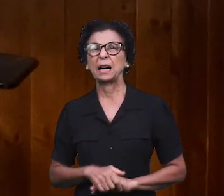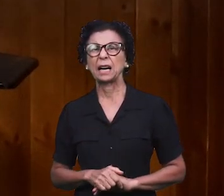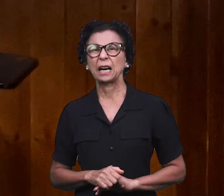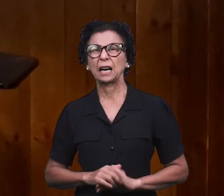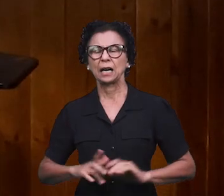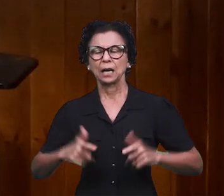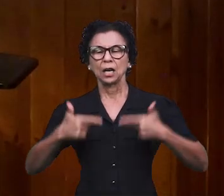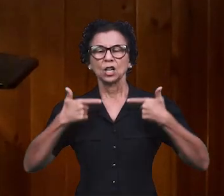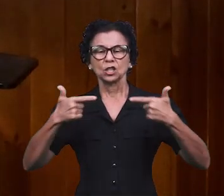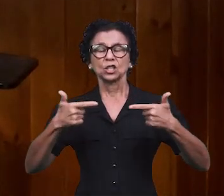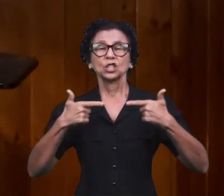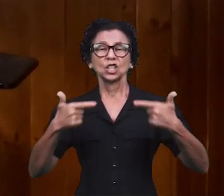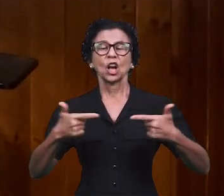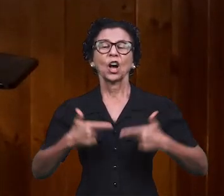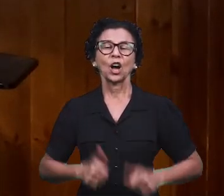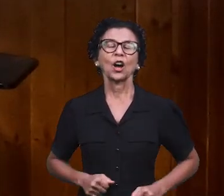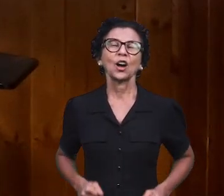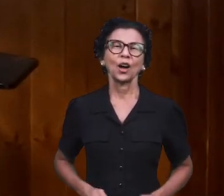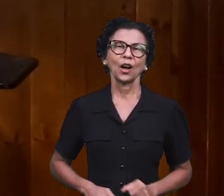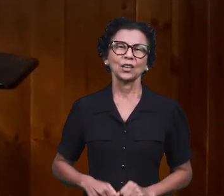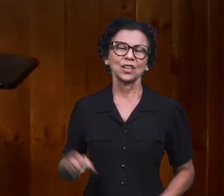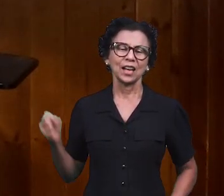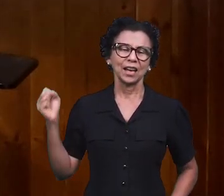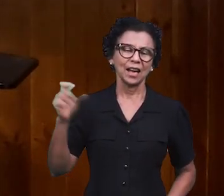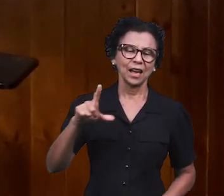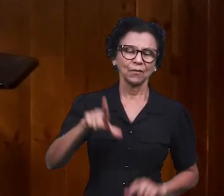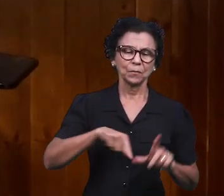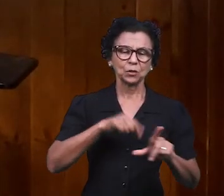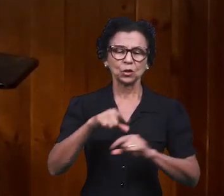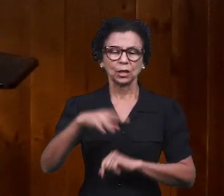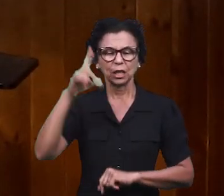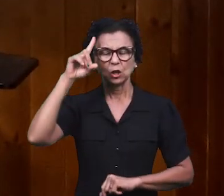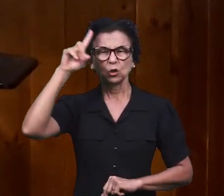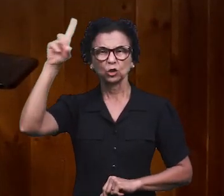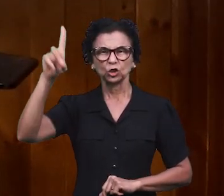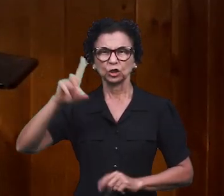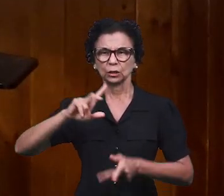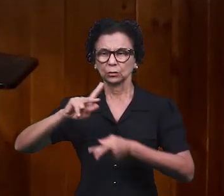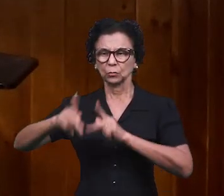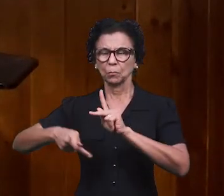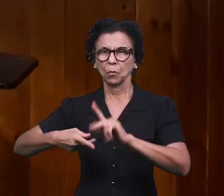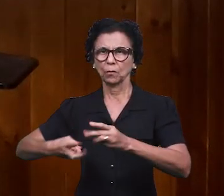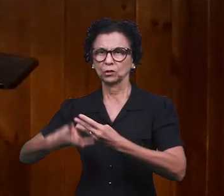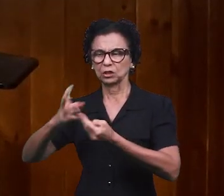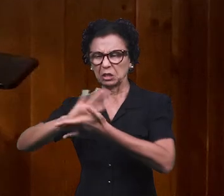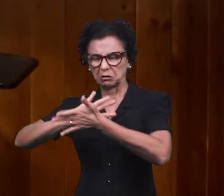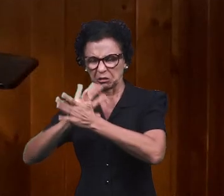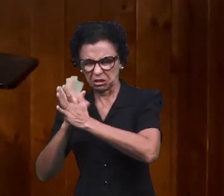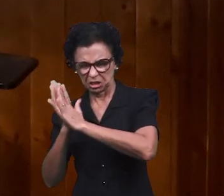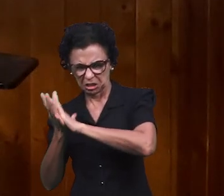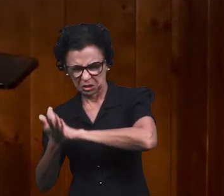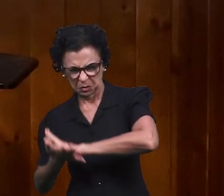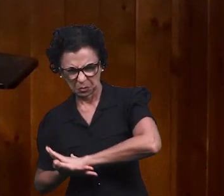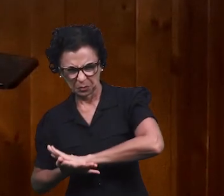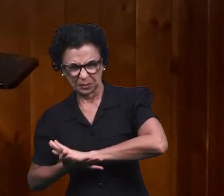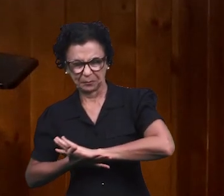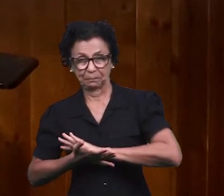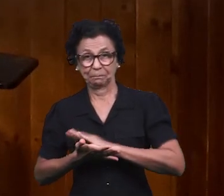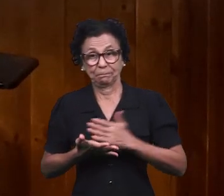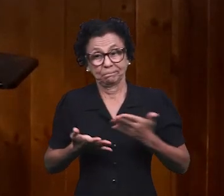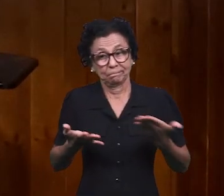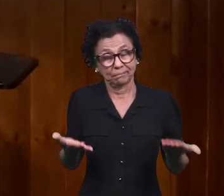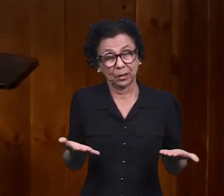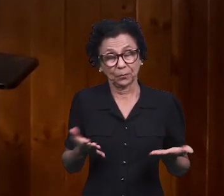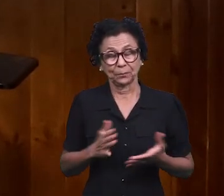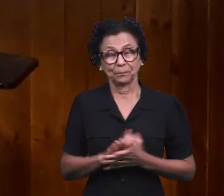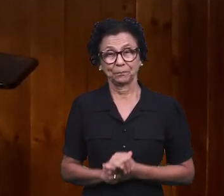escolher o dia exato do massacre. Então, nós podemos resumir a história dizendo que a rainha